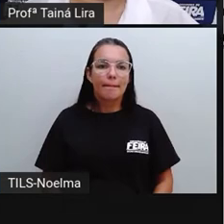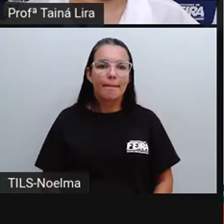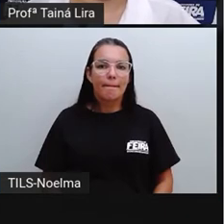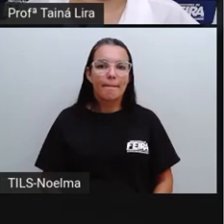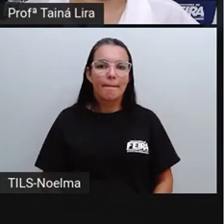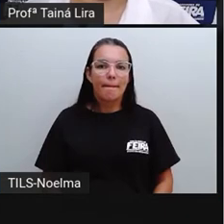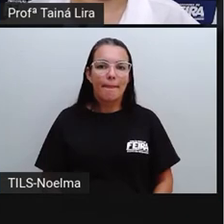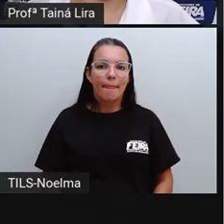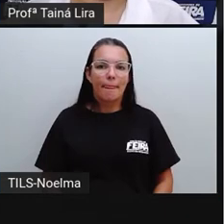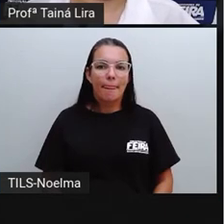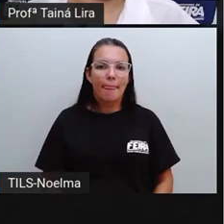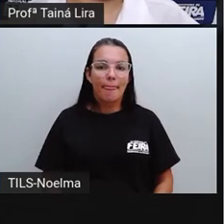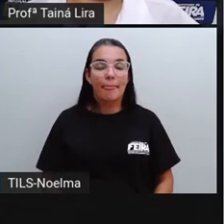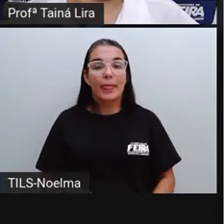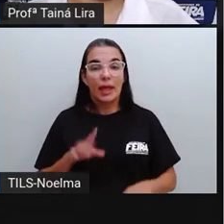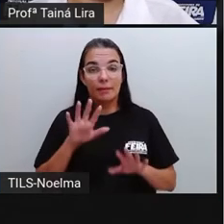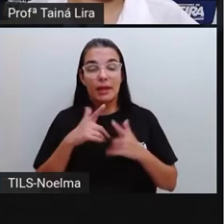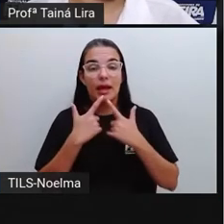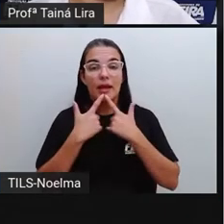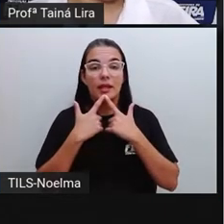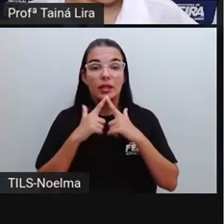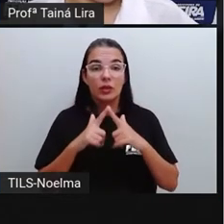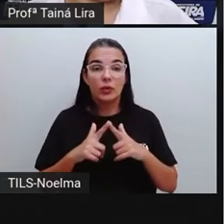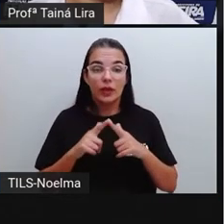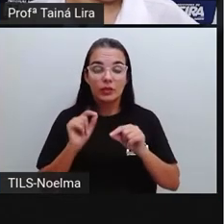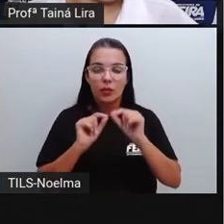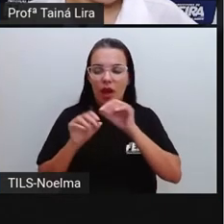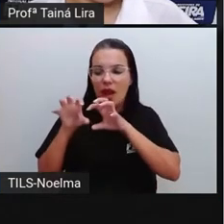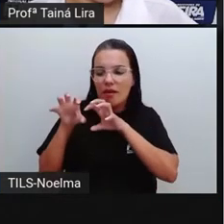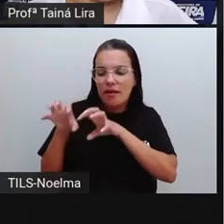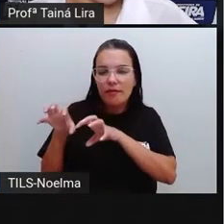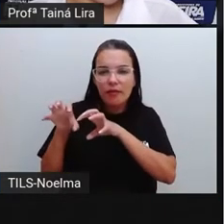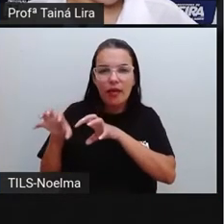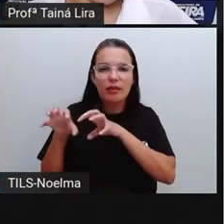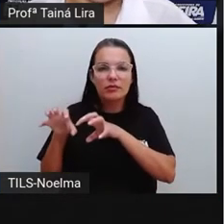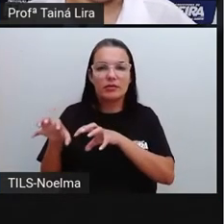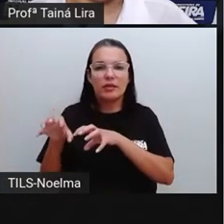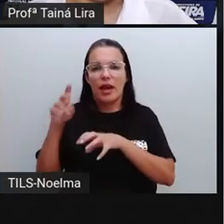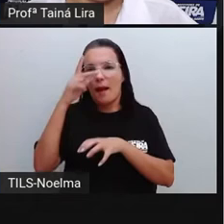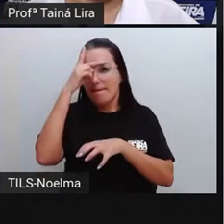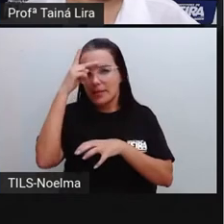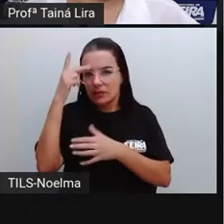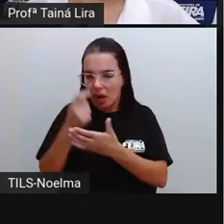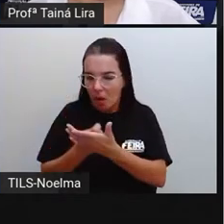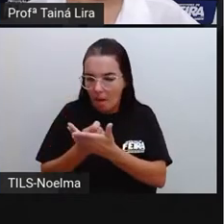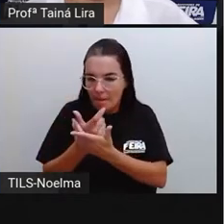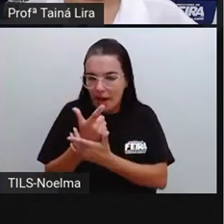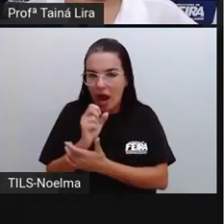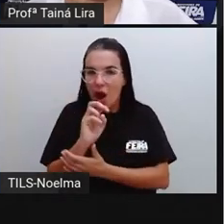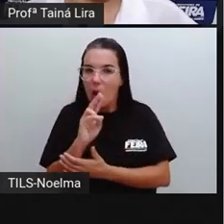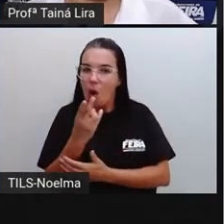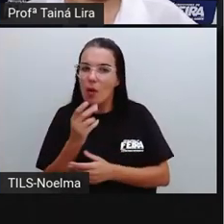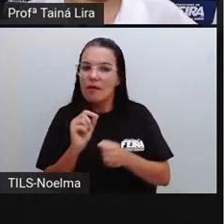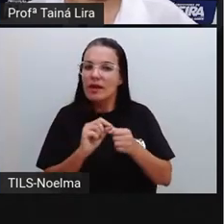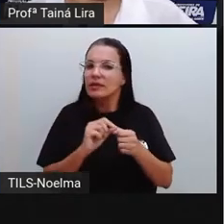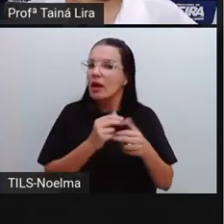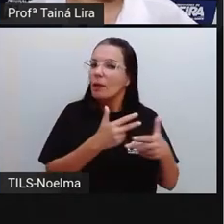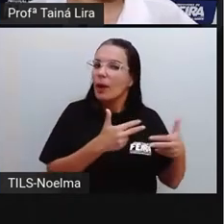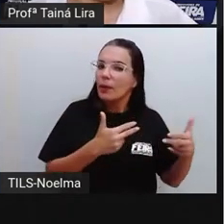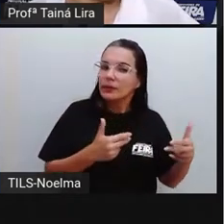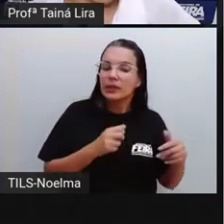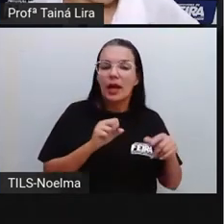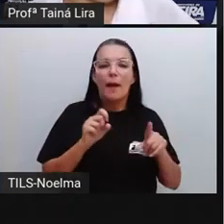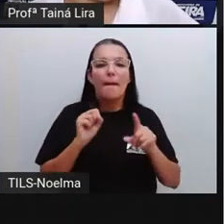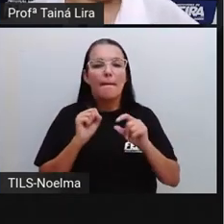A linguagem induz o consumidor a comprar ou a fazer algo. Também são utilizados ó,